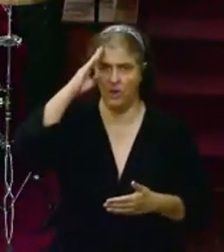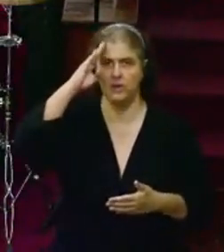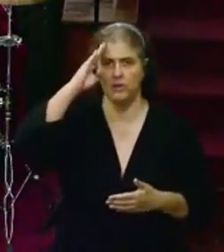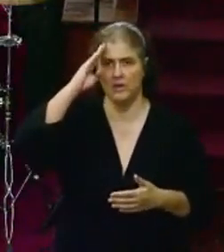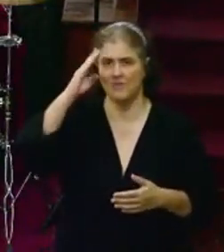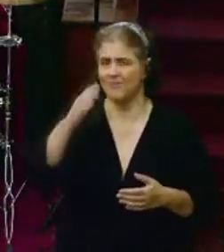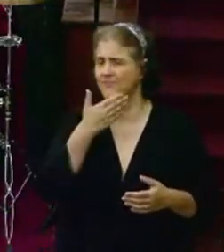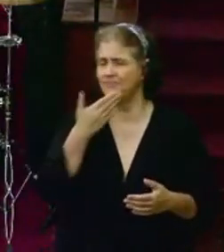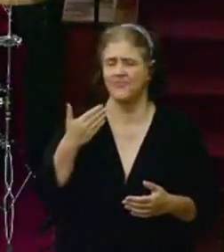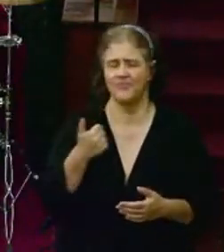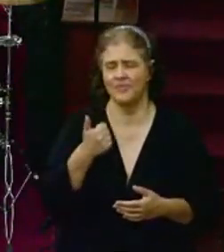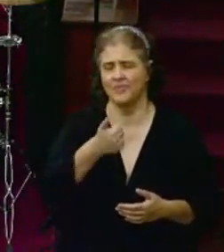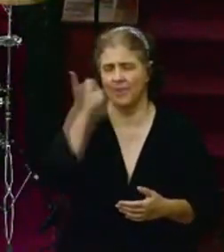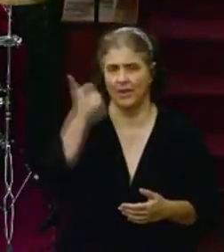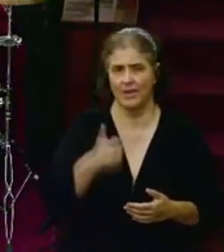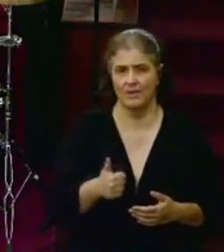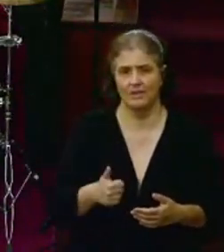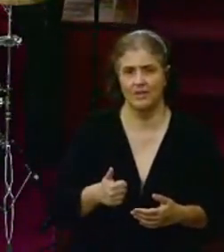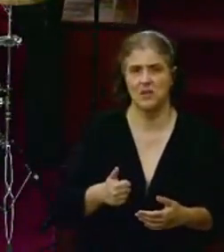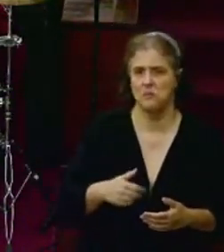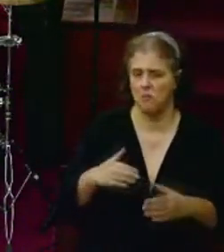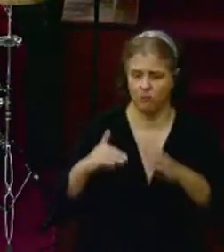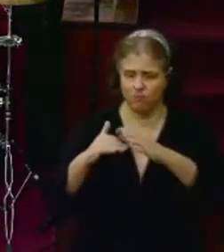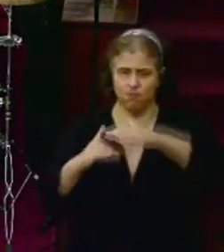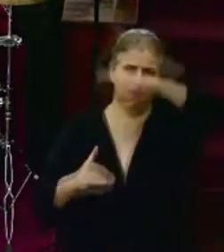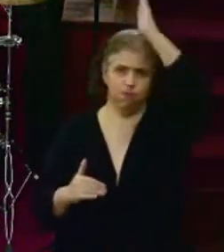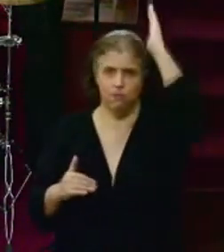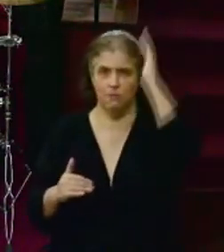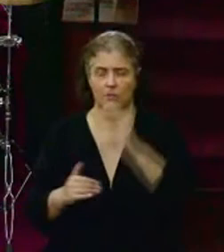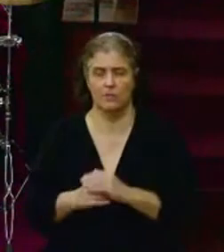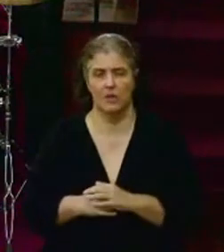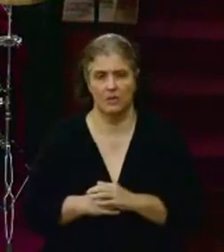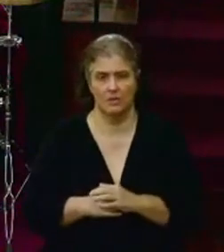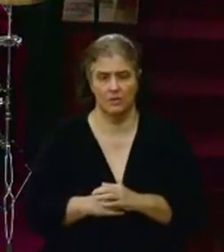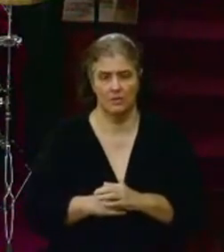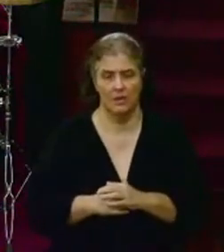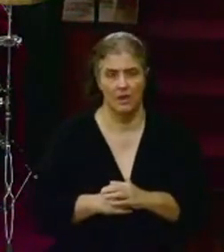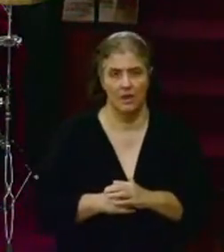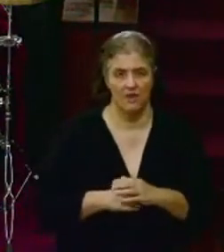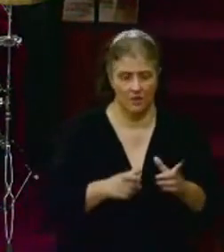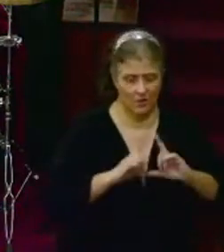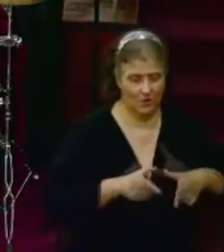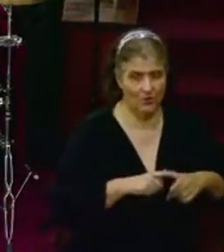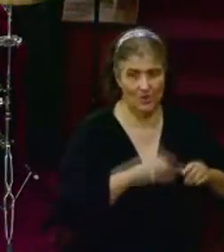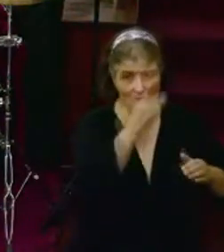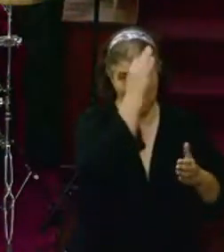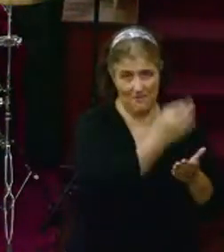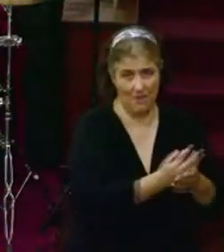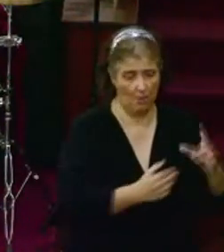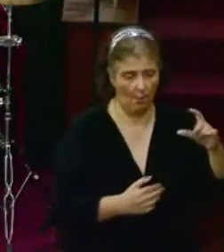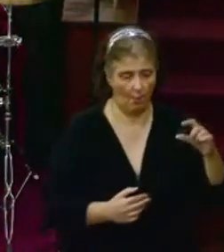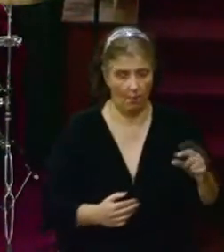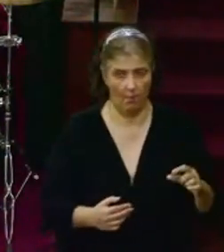a fé dos judeus? Aliás, Jesus teve encontro com algumas pessoas ao longo do seu ministério, como a mulher